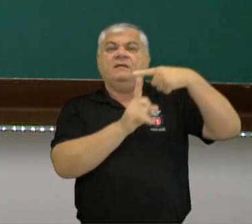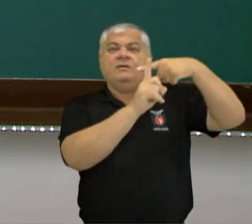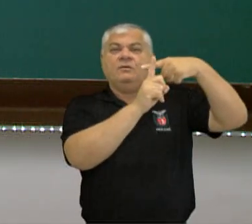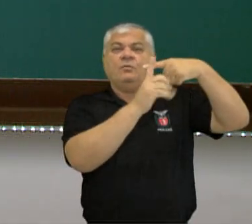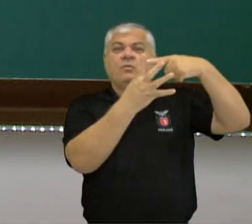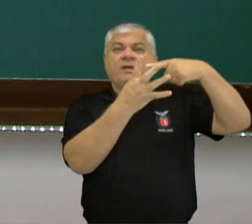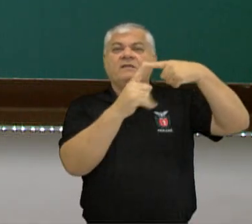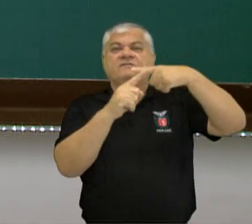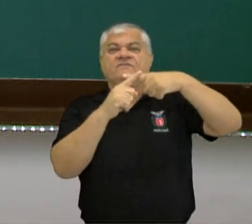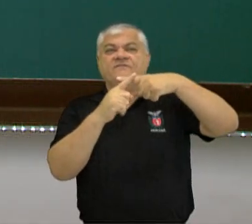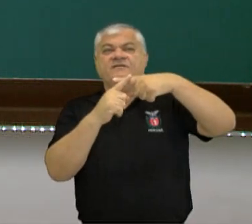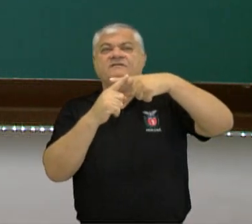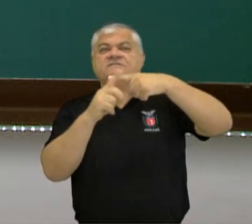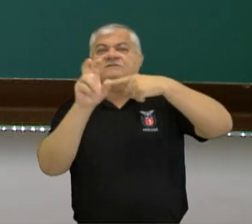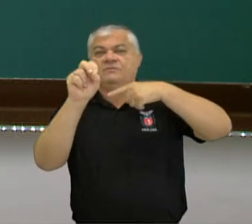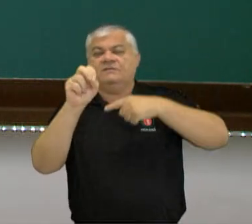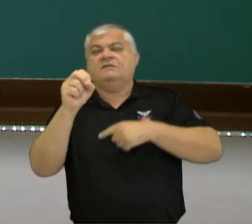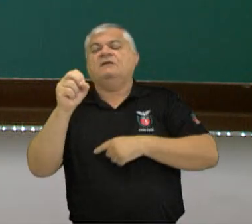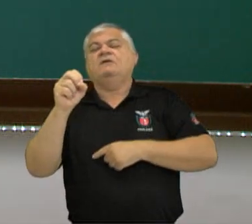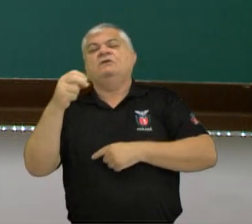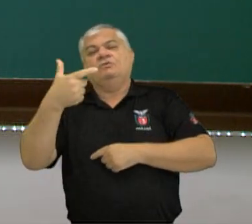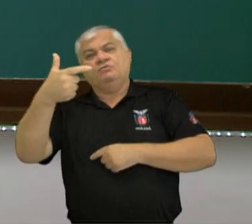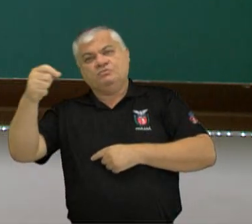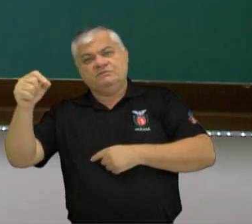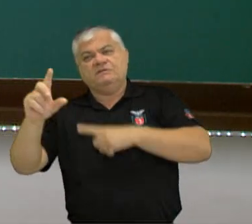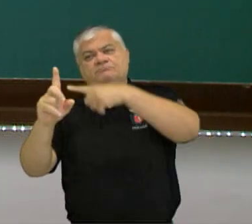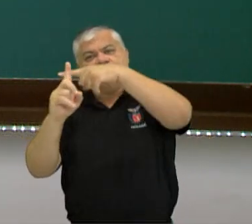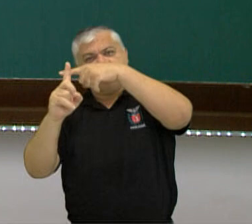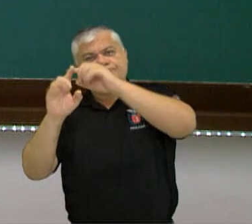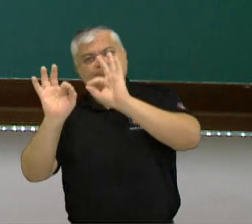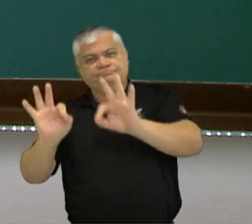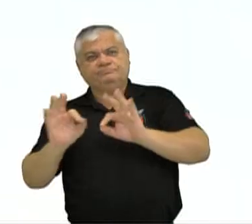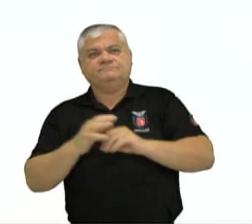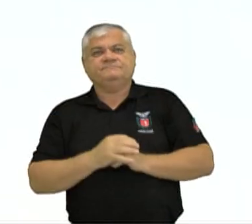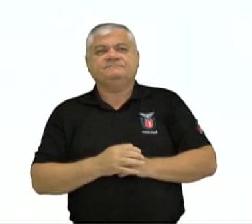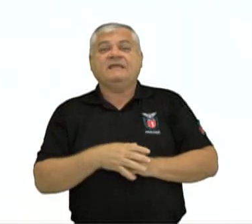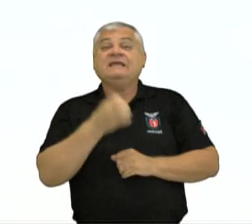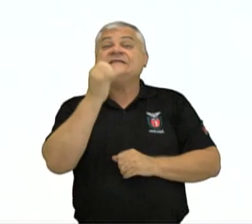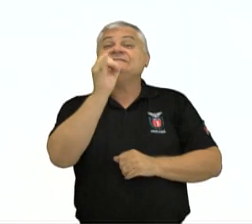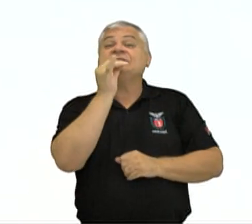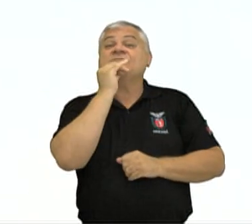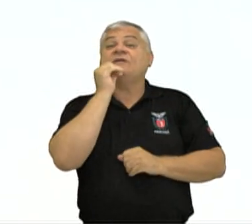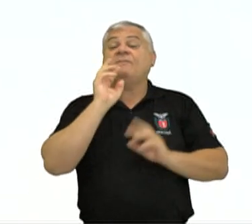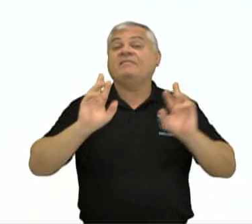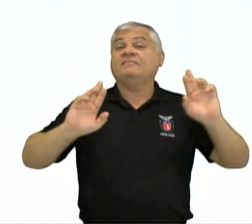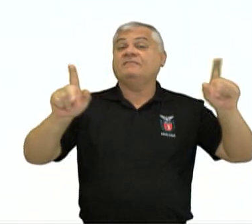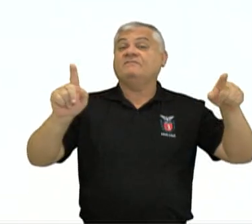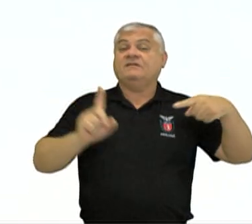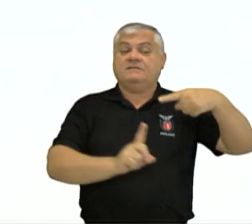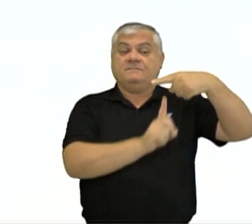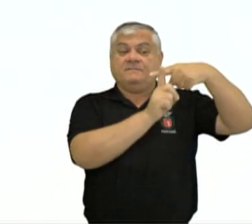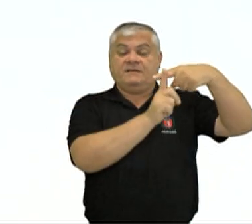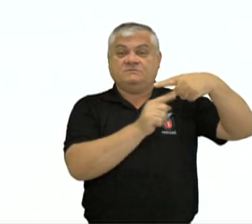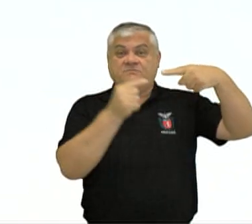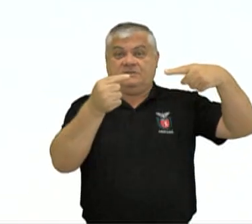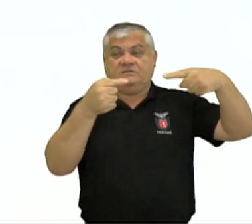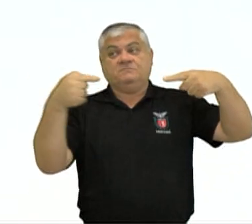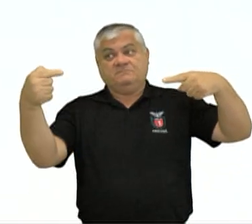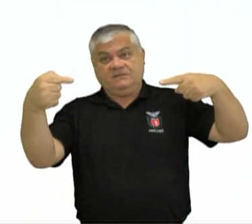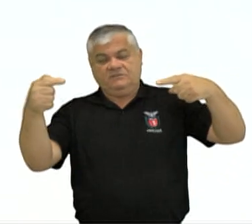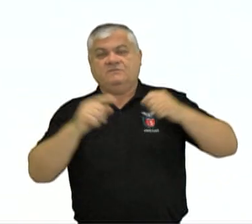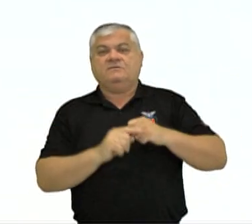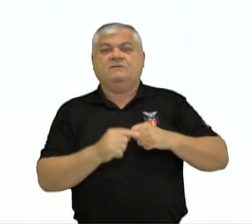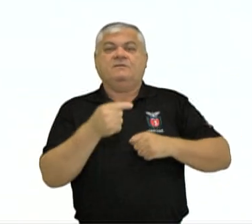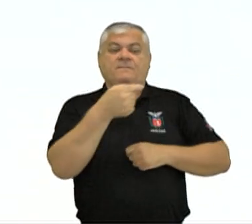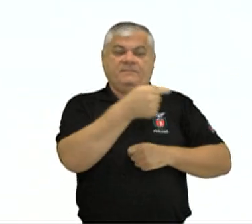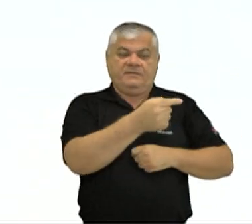dá 200. Os dois são positivos e a resposta também fica positiva. Sinais diferentes vai ter sinal de menos. Então, mais e menos fica